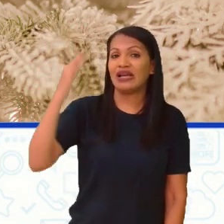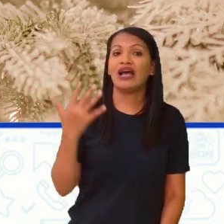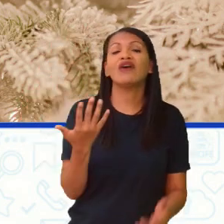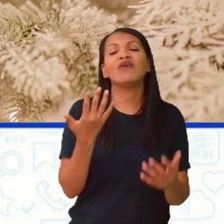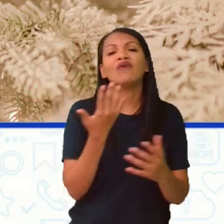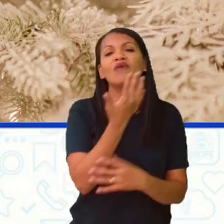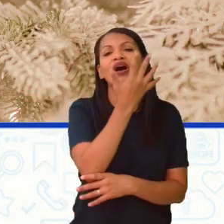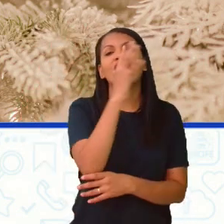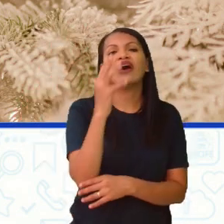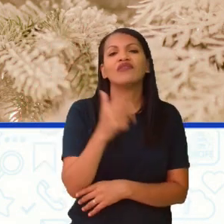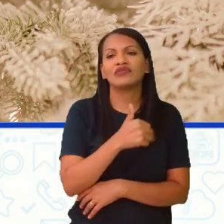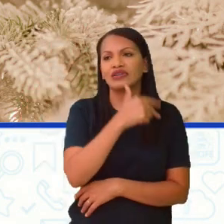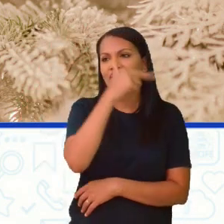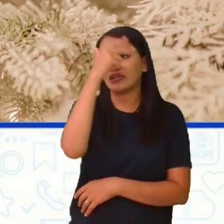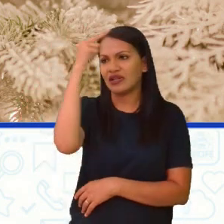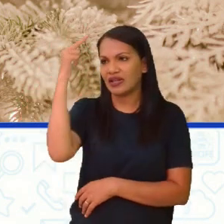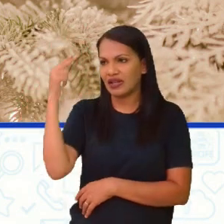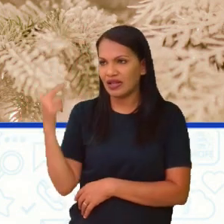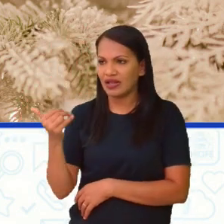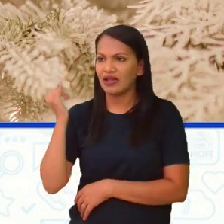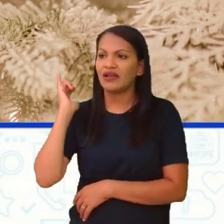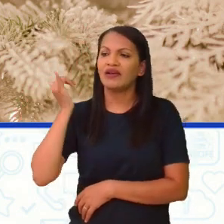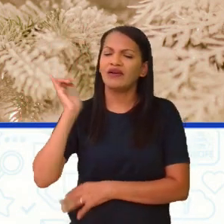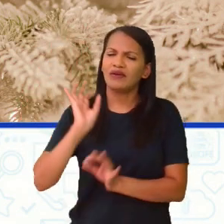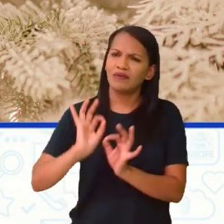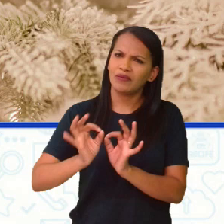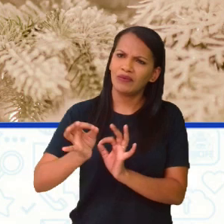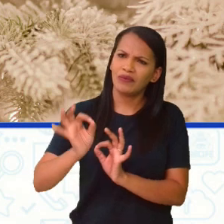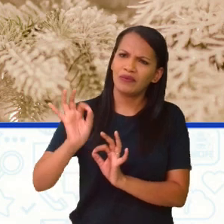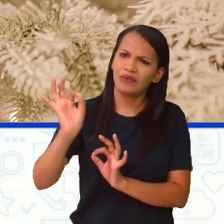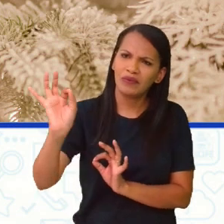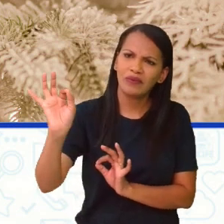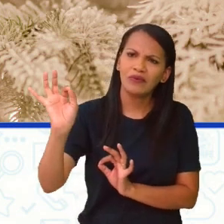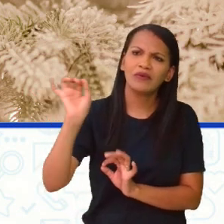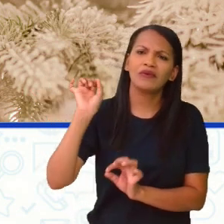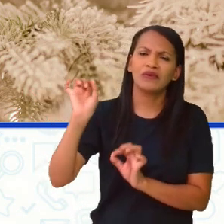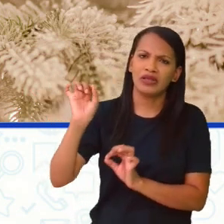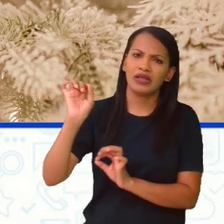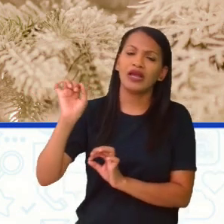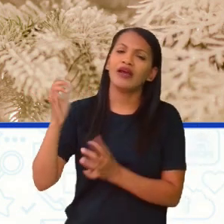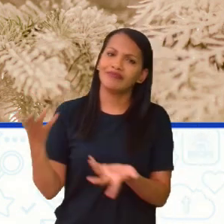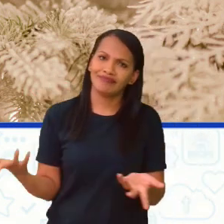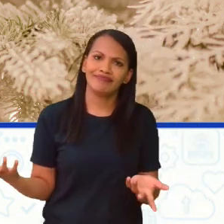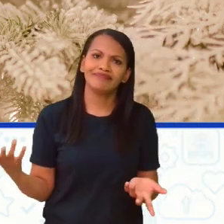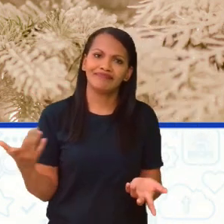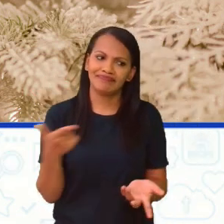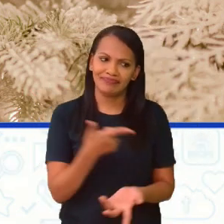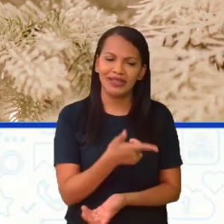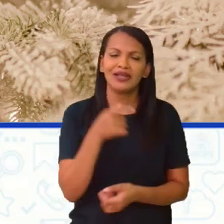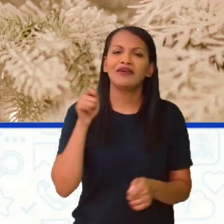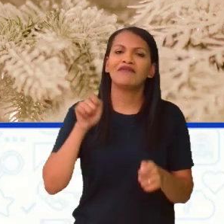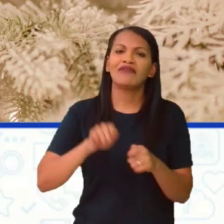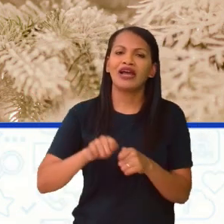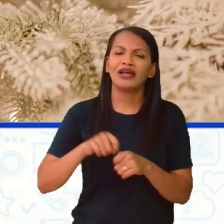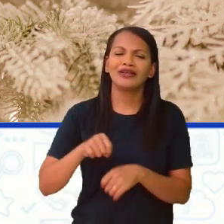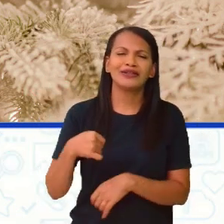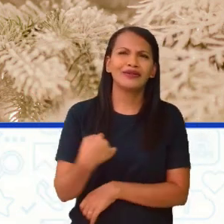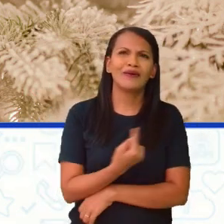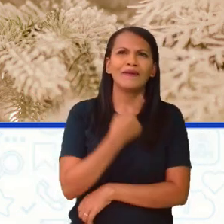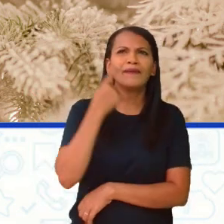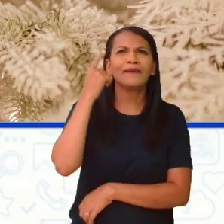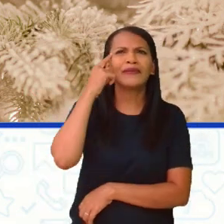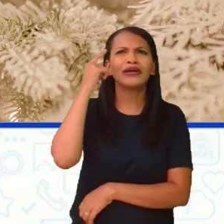de Natal. Então é um conto um pouco extenso, né? Que conta aí a aventura de uma arvorezinha de Natal e faz com que a gente comece a pensar